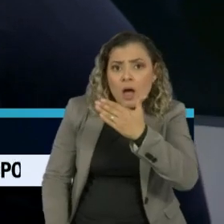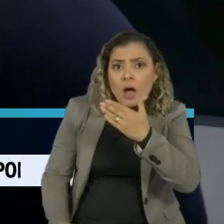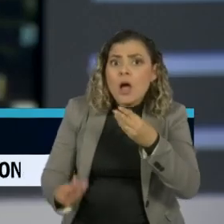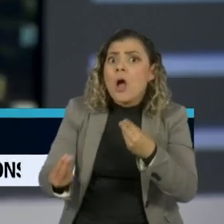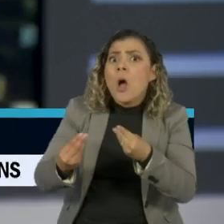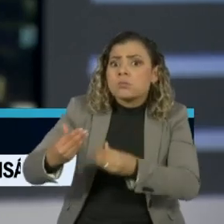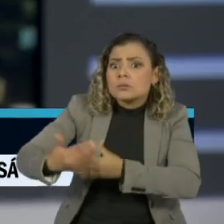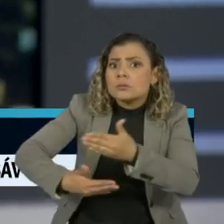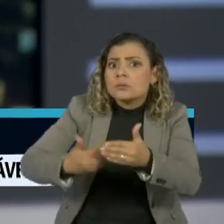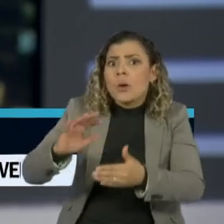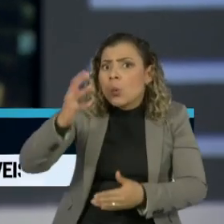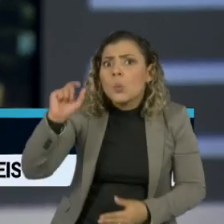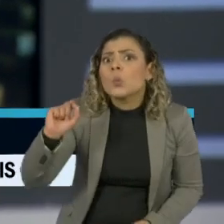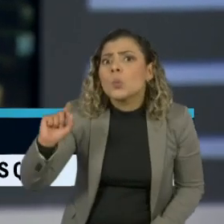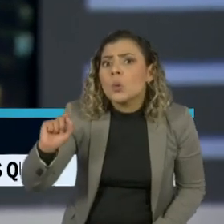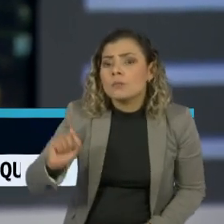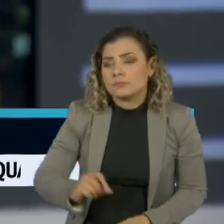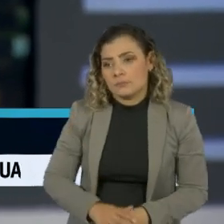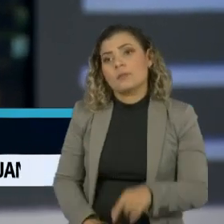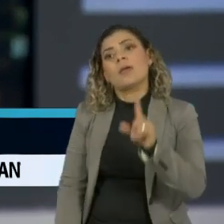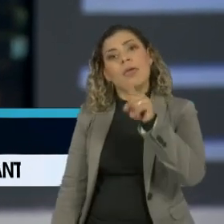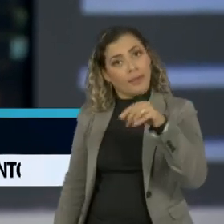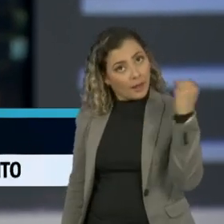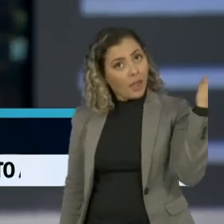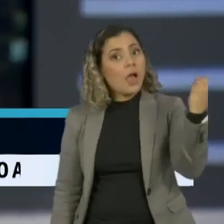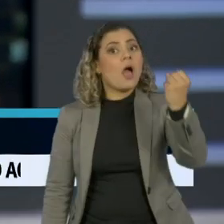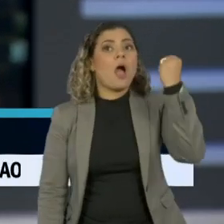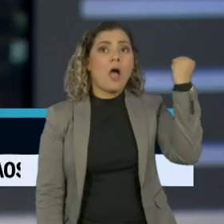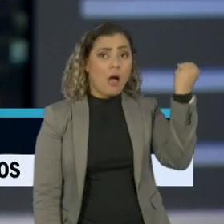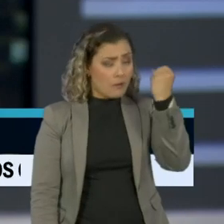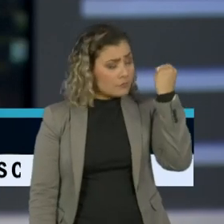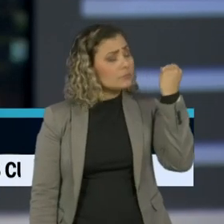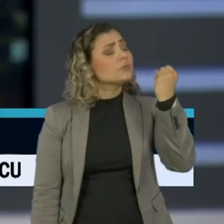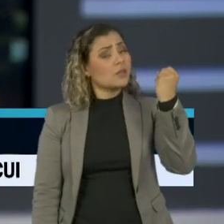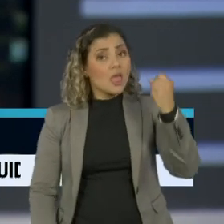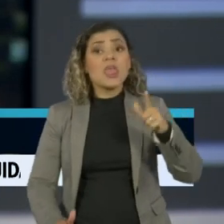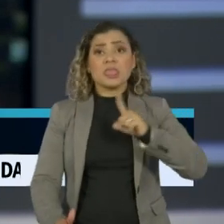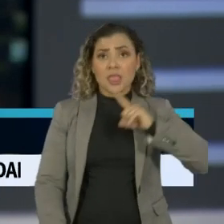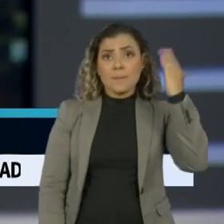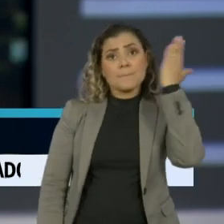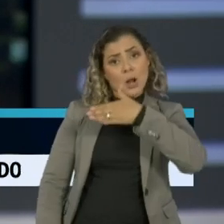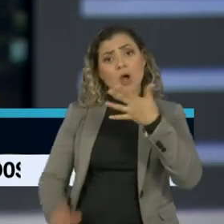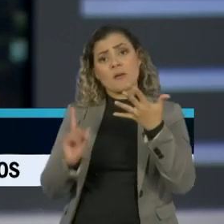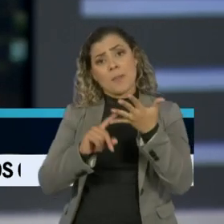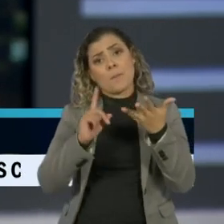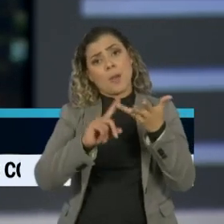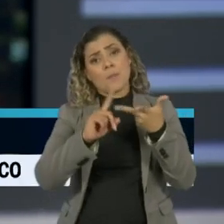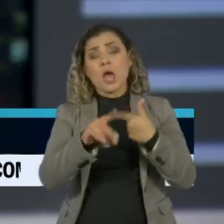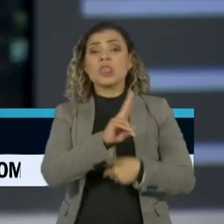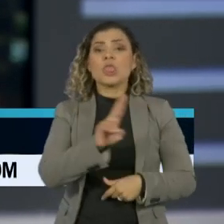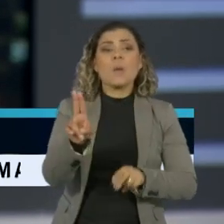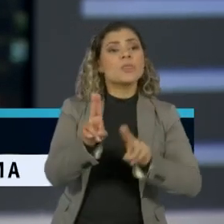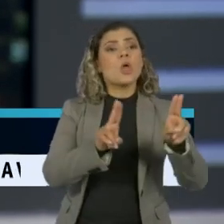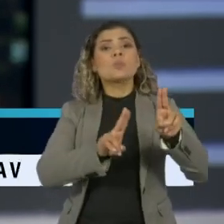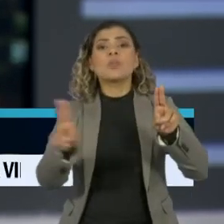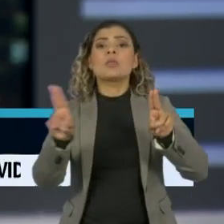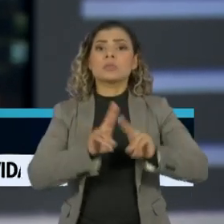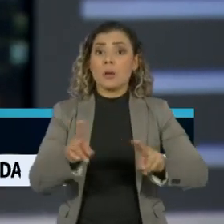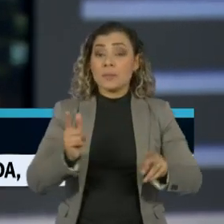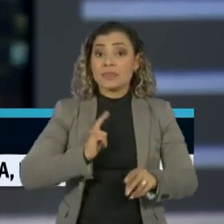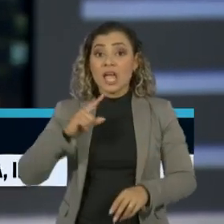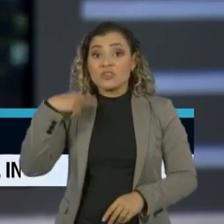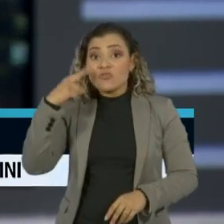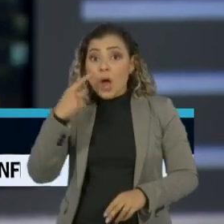passos? Que são graves, são muitas. Ele diz que tem provas para isso. O nome das pessoas, citou muitos